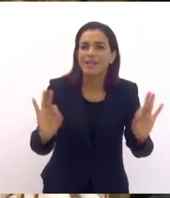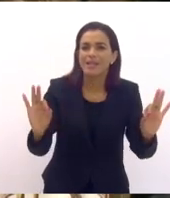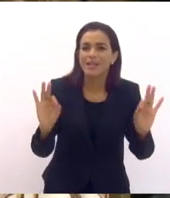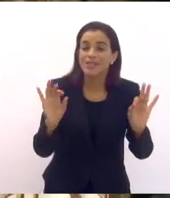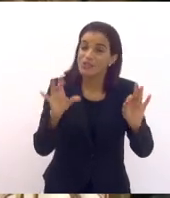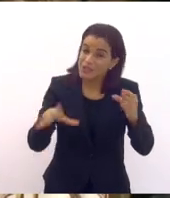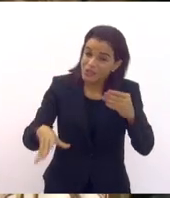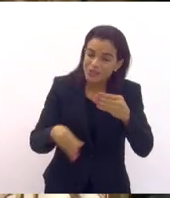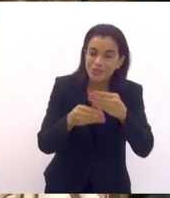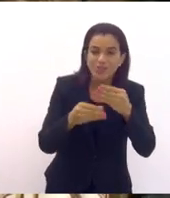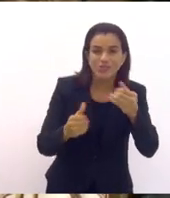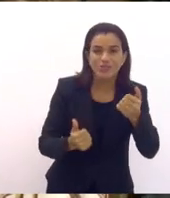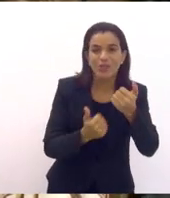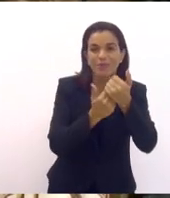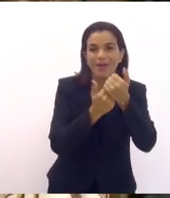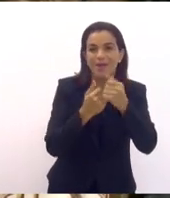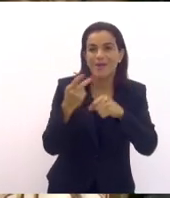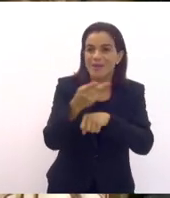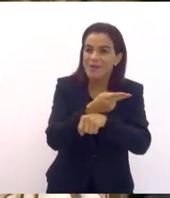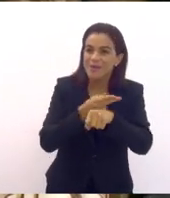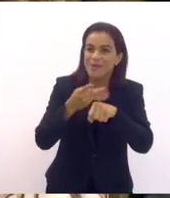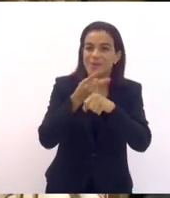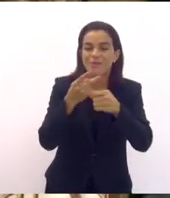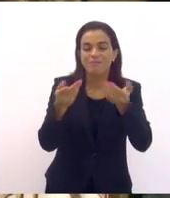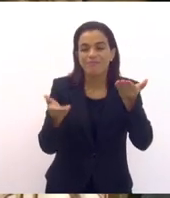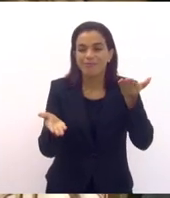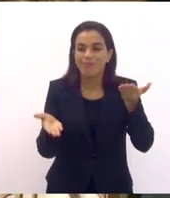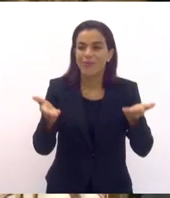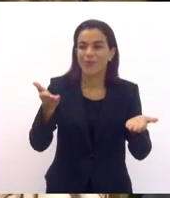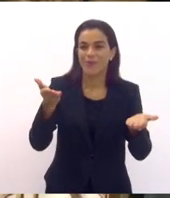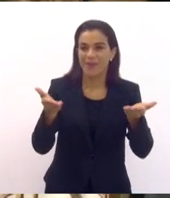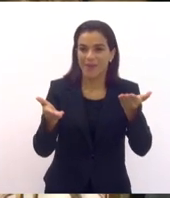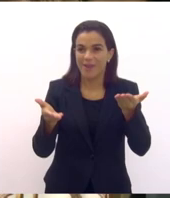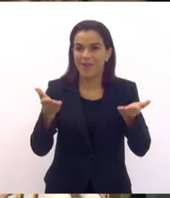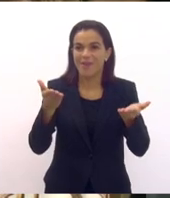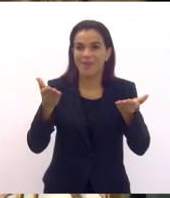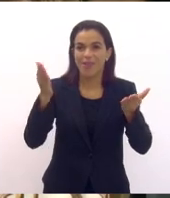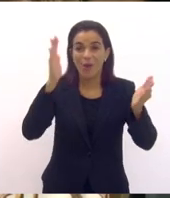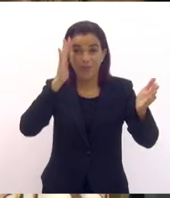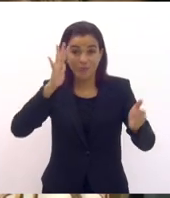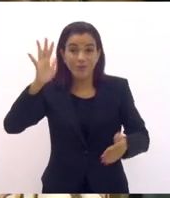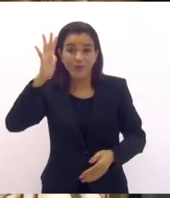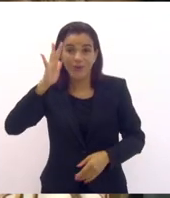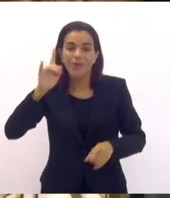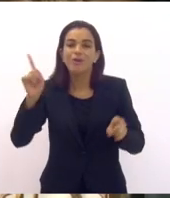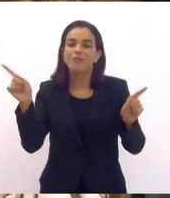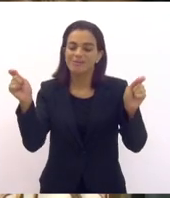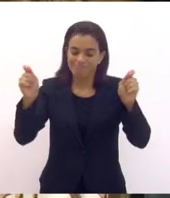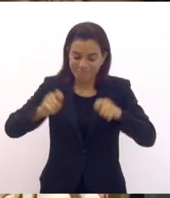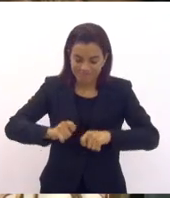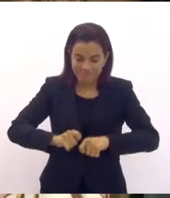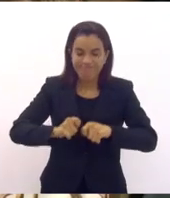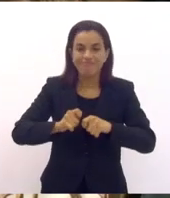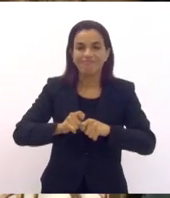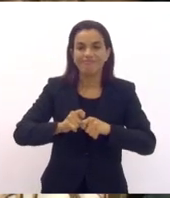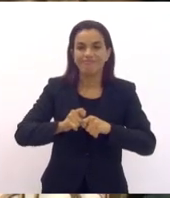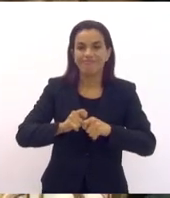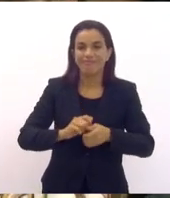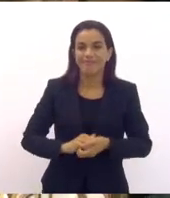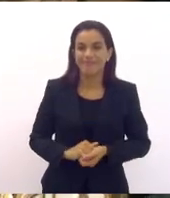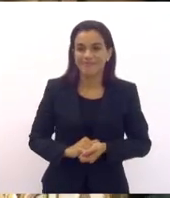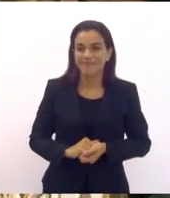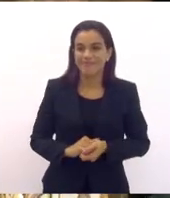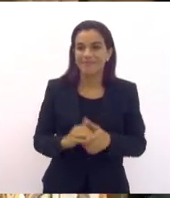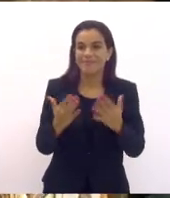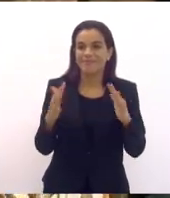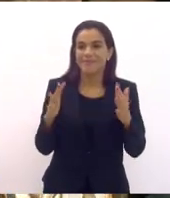sim somar em busca de um melhor equilíbrio que é uma Utopia mas deve ser a conquista de cada um de nós